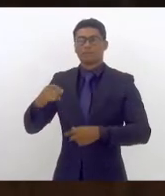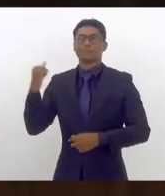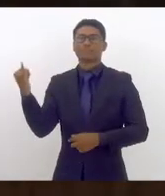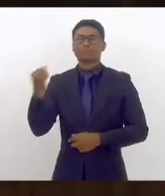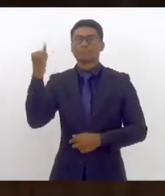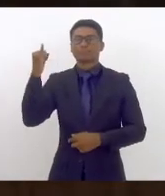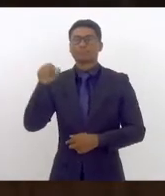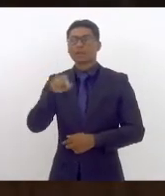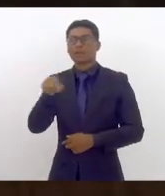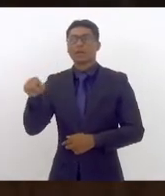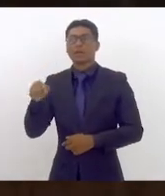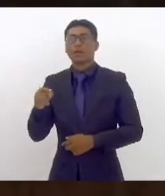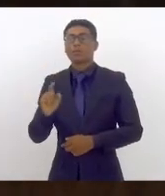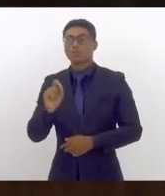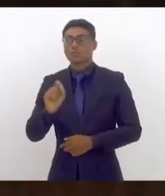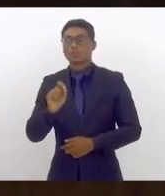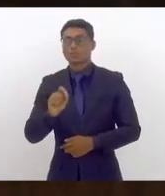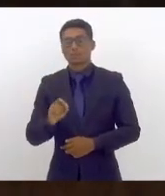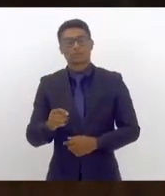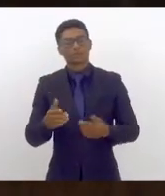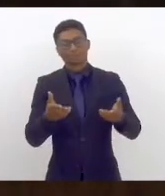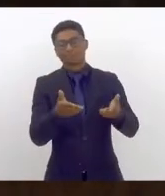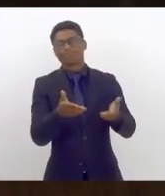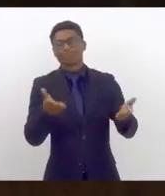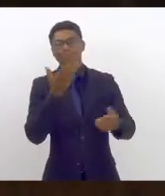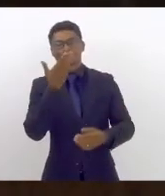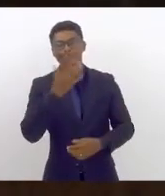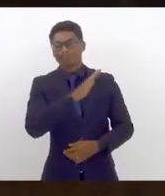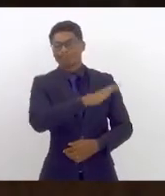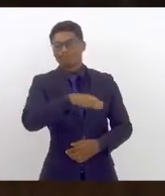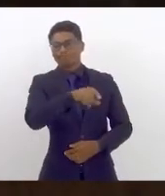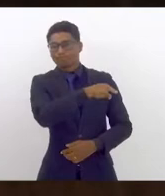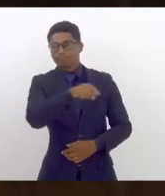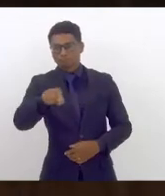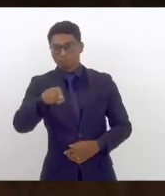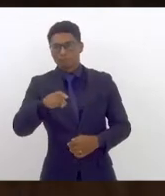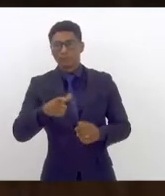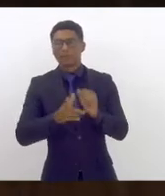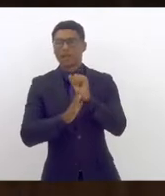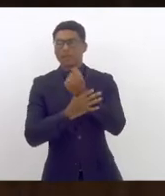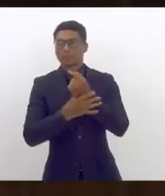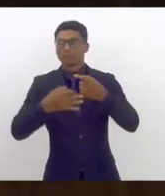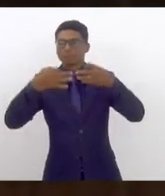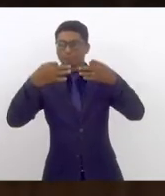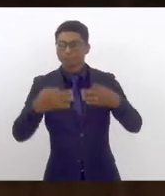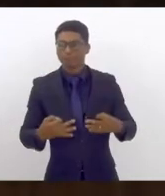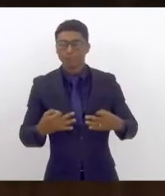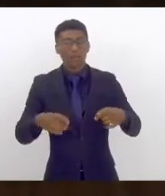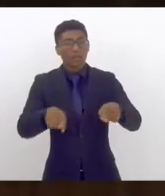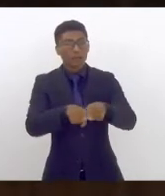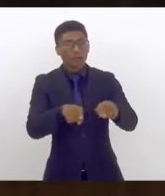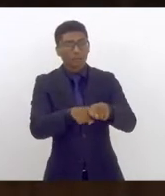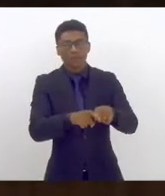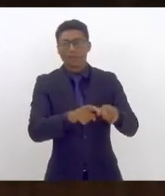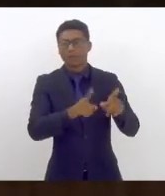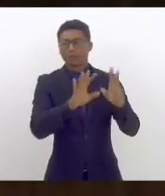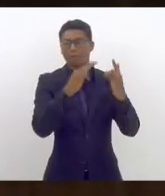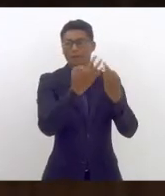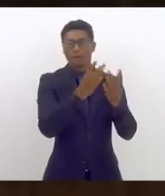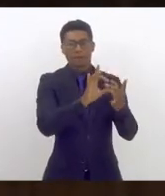é garantir o melhor interesse da Criança e manter os vínculos afetivos já é